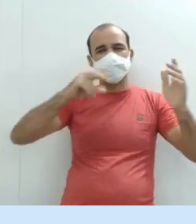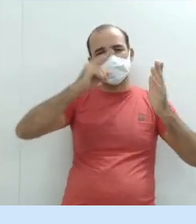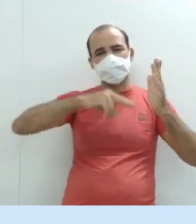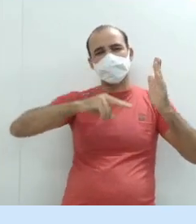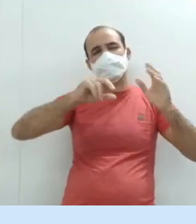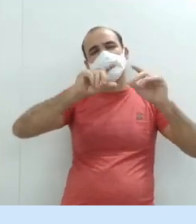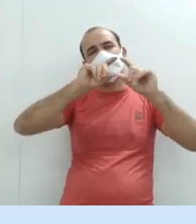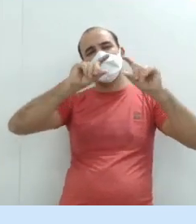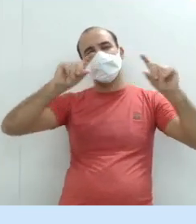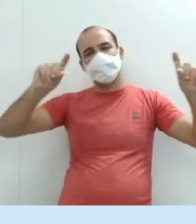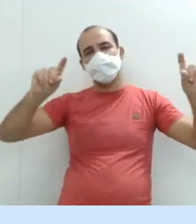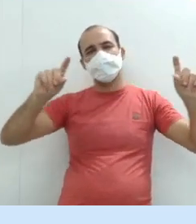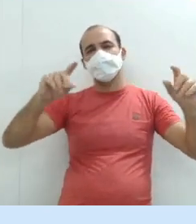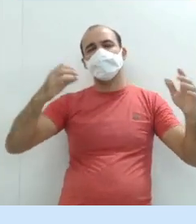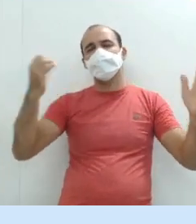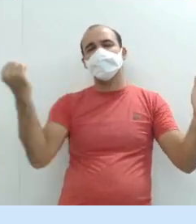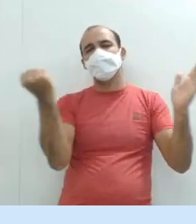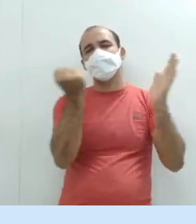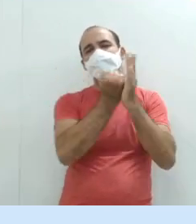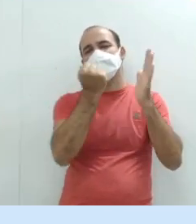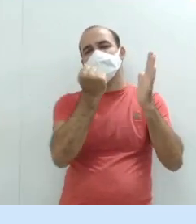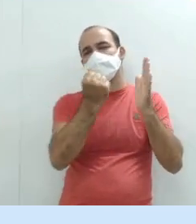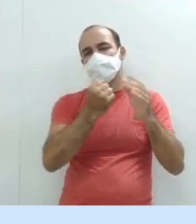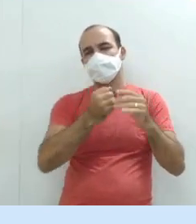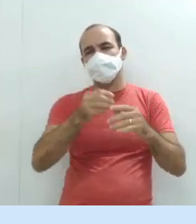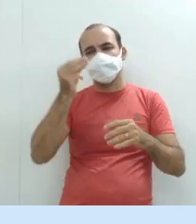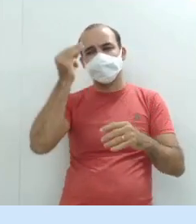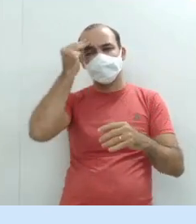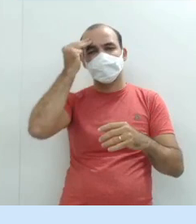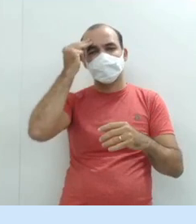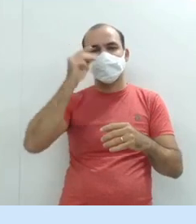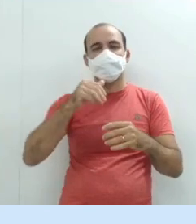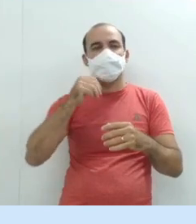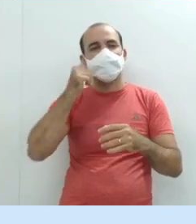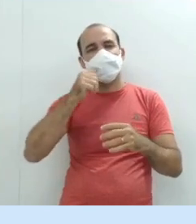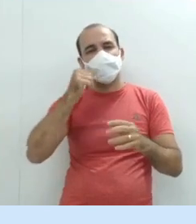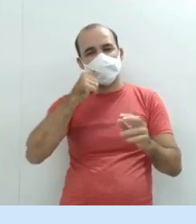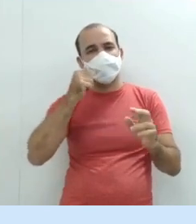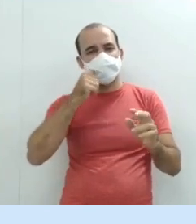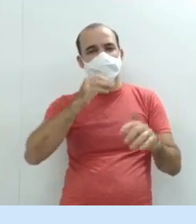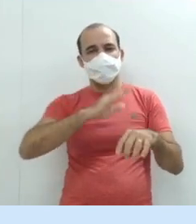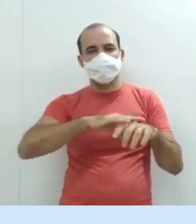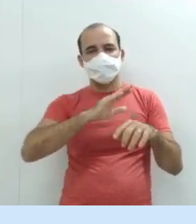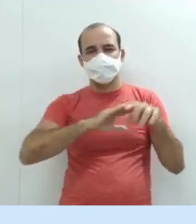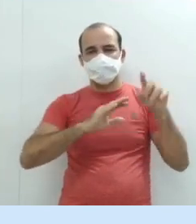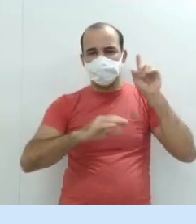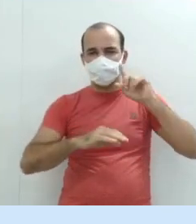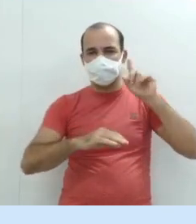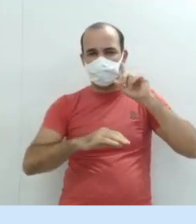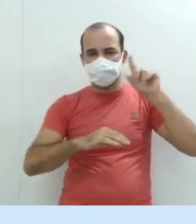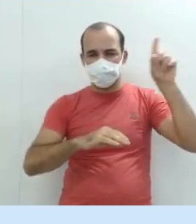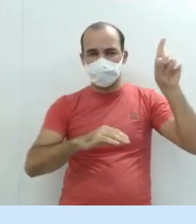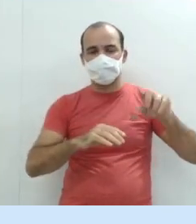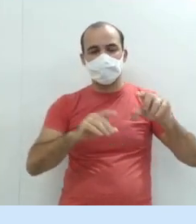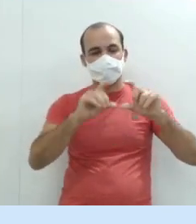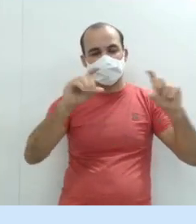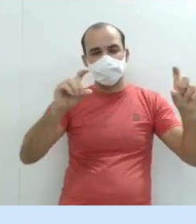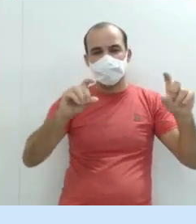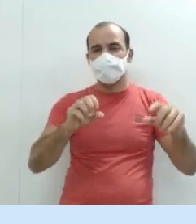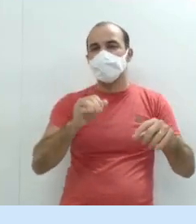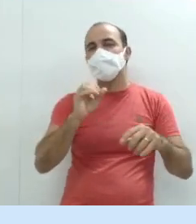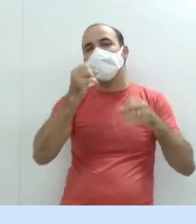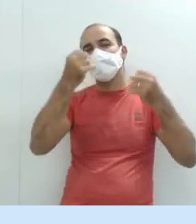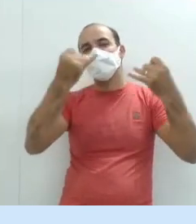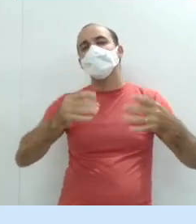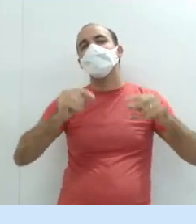verdade. Ela diz mais ou menos o seguinte, é um livro de uma autora americana. Ela diz assim, se você tiver de cometer um erro,